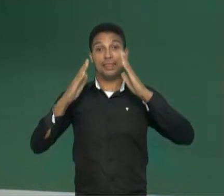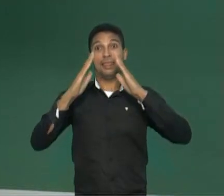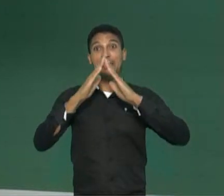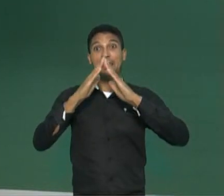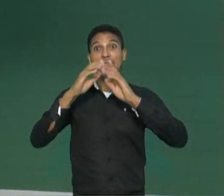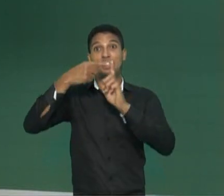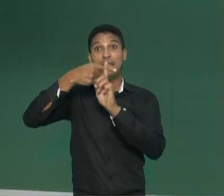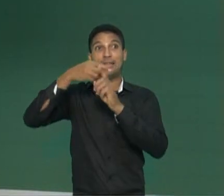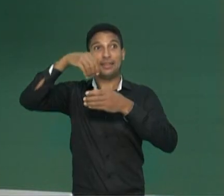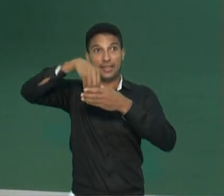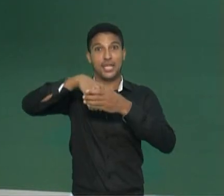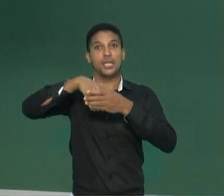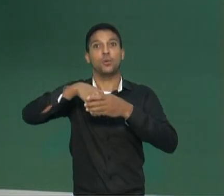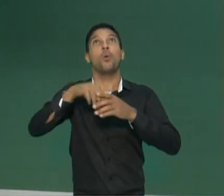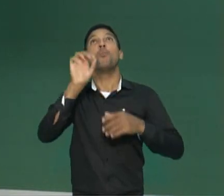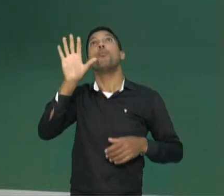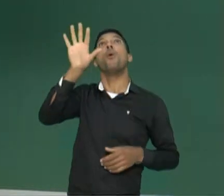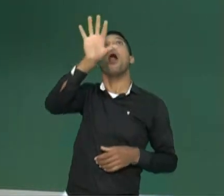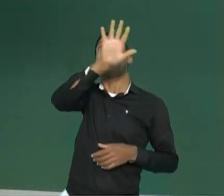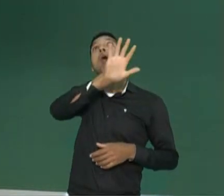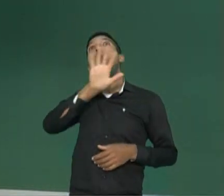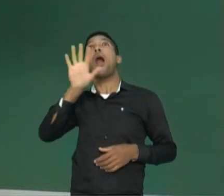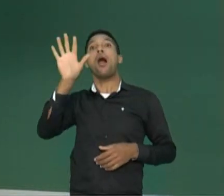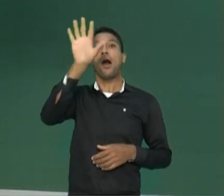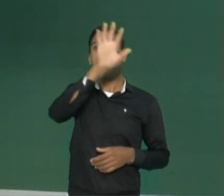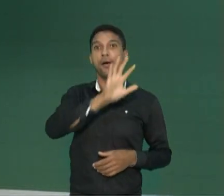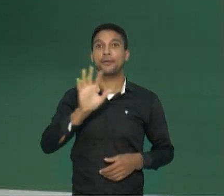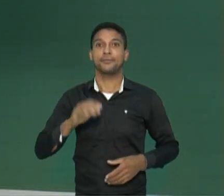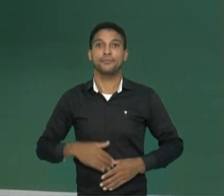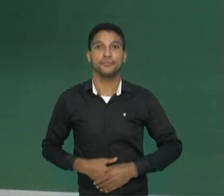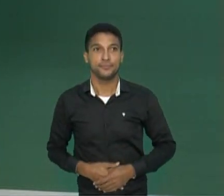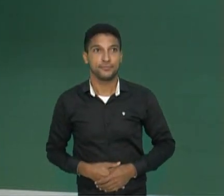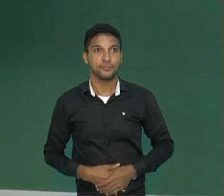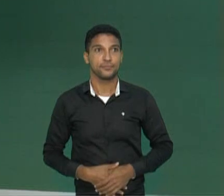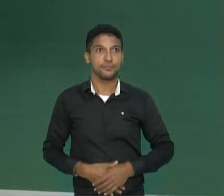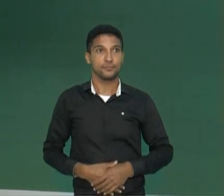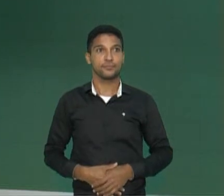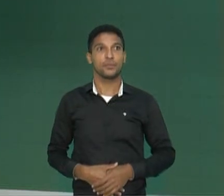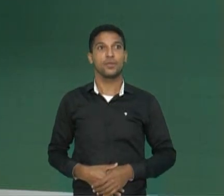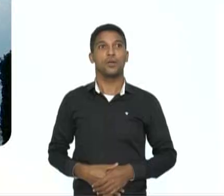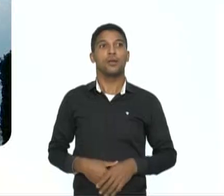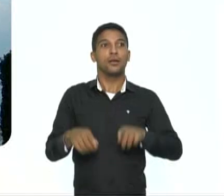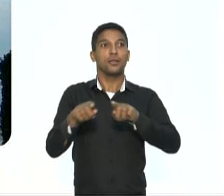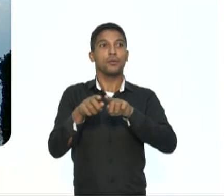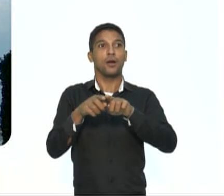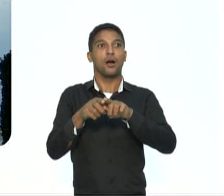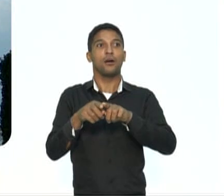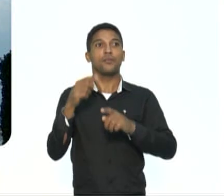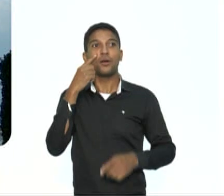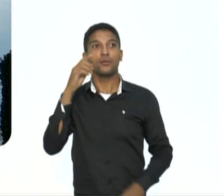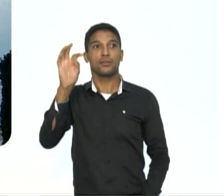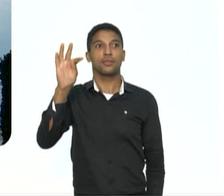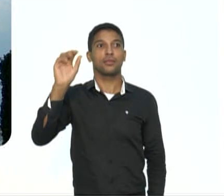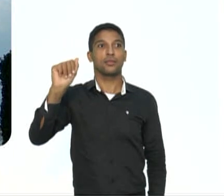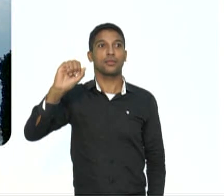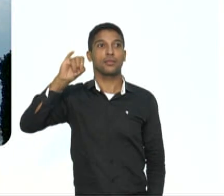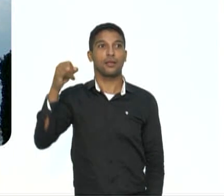que a gente tinha, né. E a gente chegou, na última aula lá sobre o islamismo, falar do Taj Mahal, né,